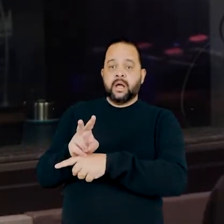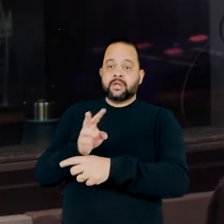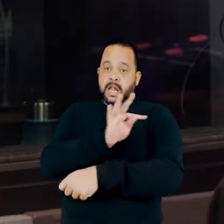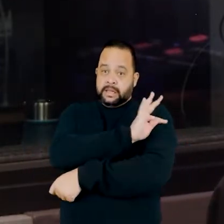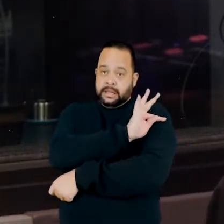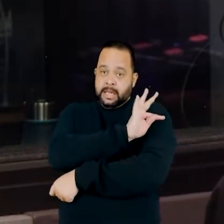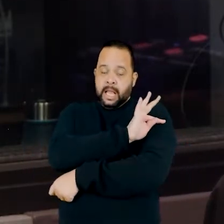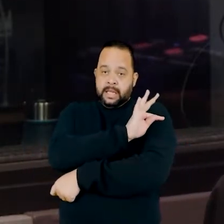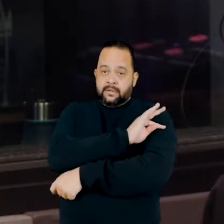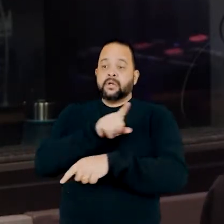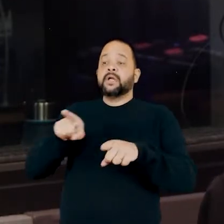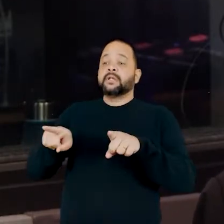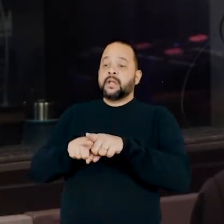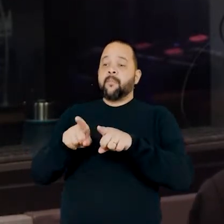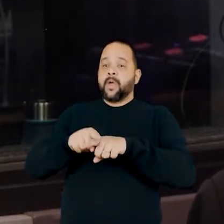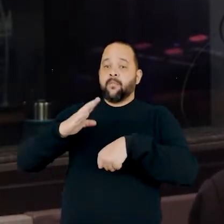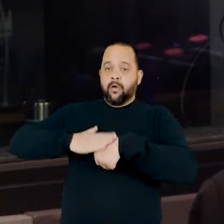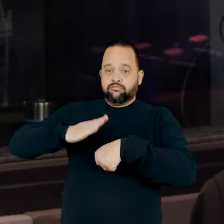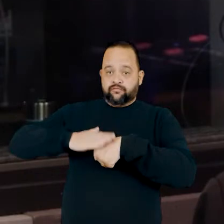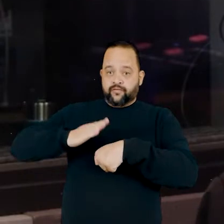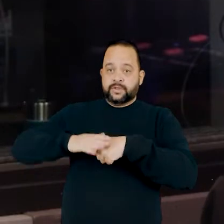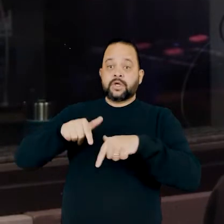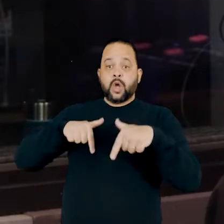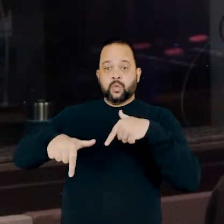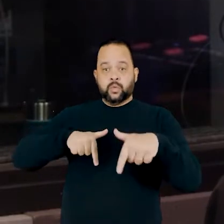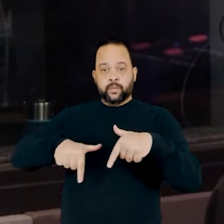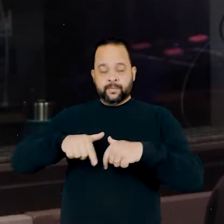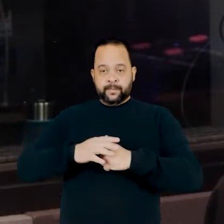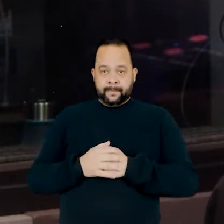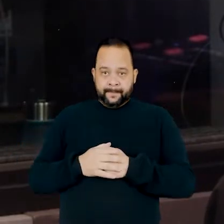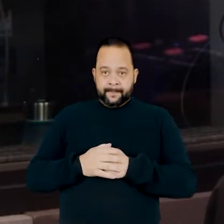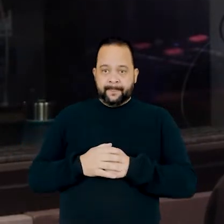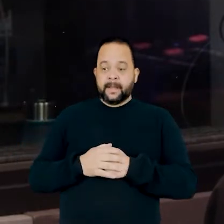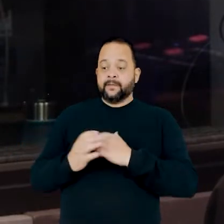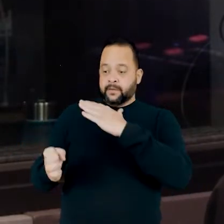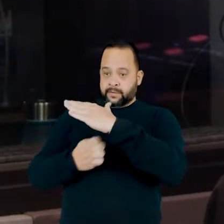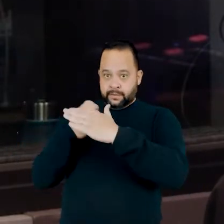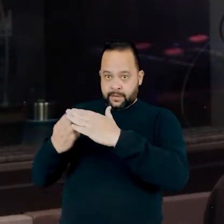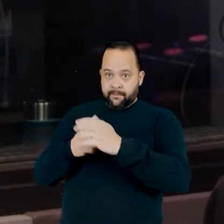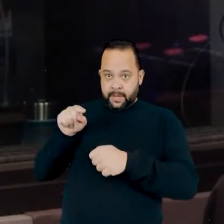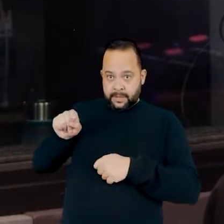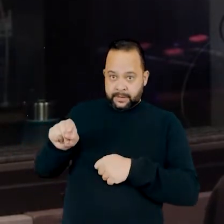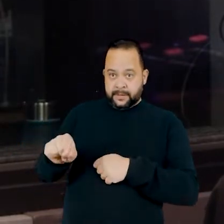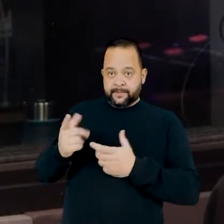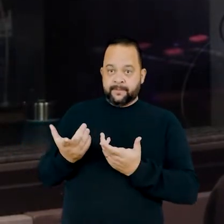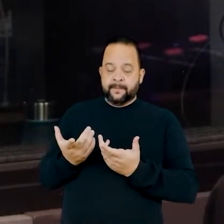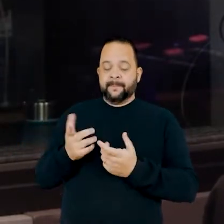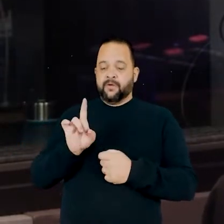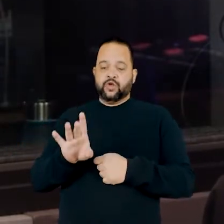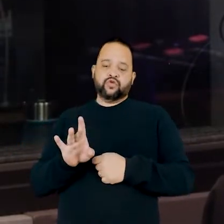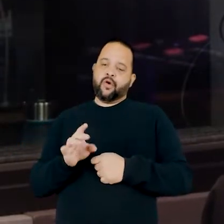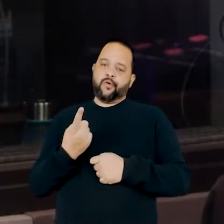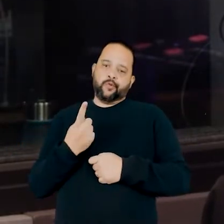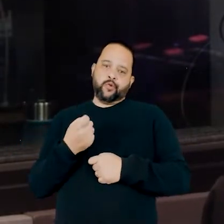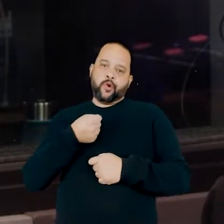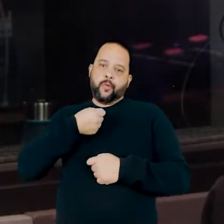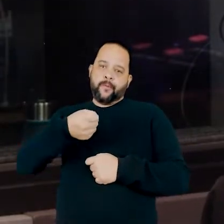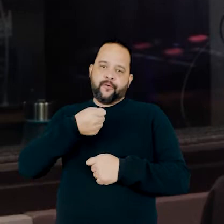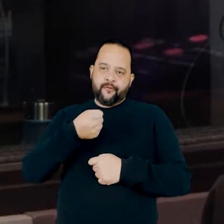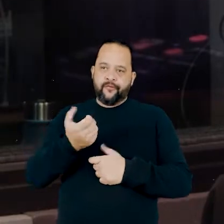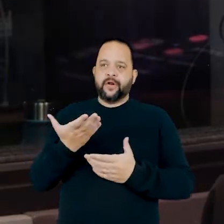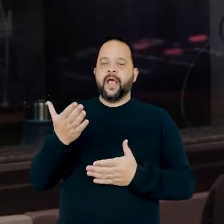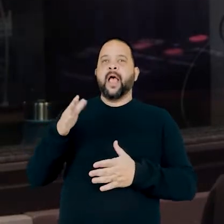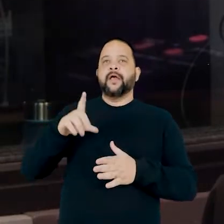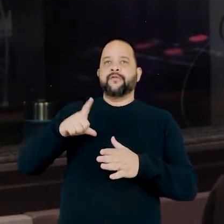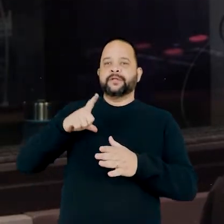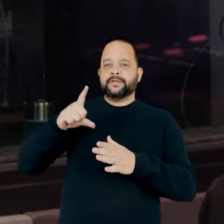E também pela execução do serviço. Então, esse parceiro, ele vai pegar. Porque, às vezes, não é só microfone, né? Às vezes, é microfone